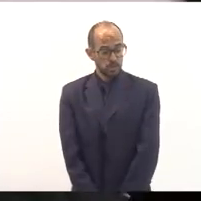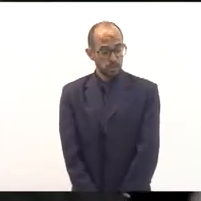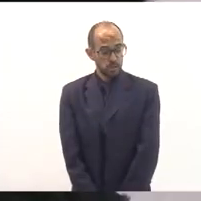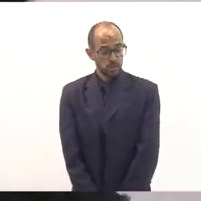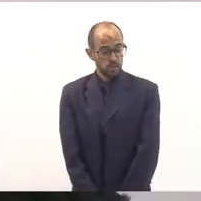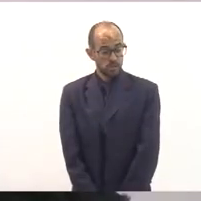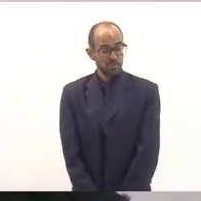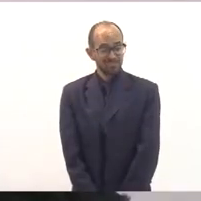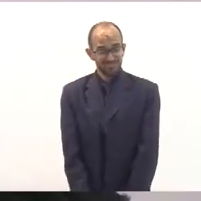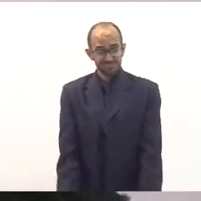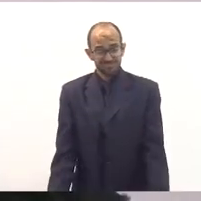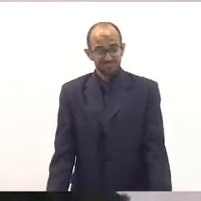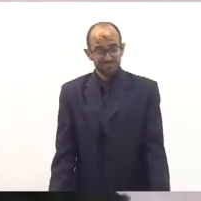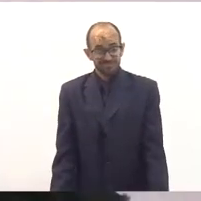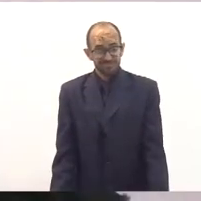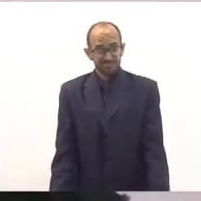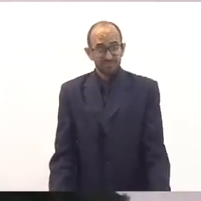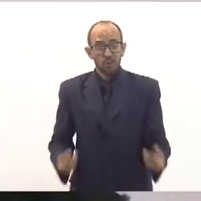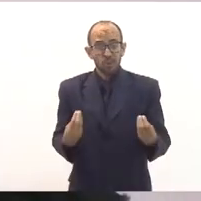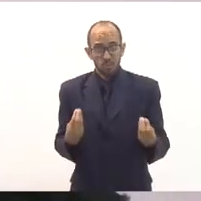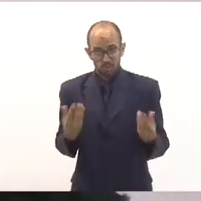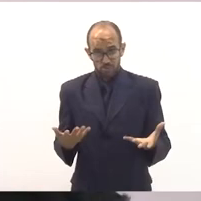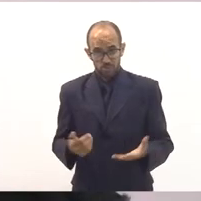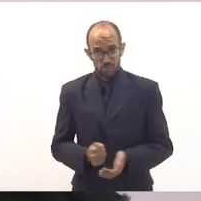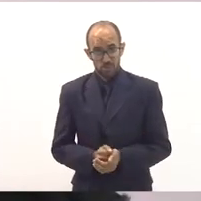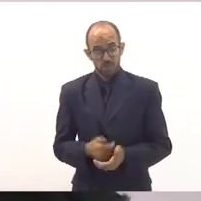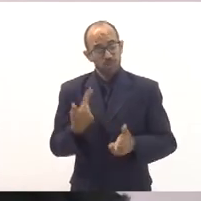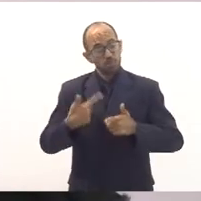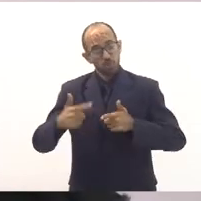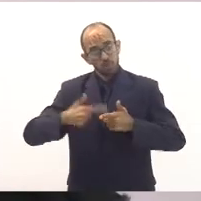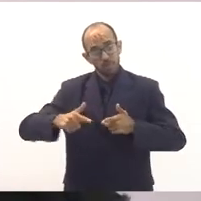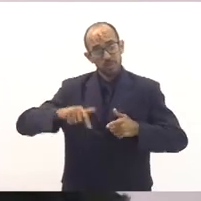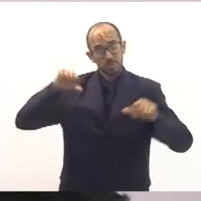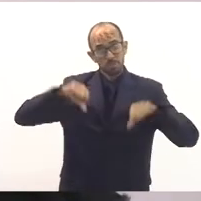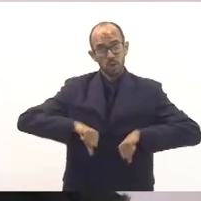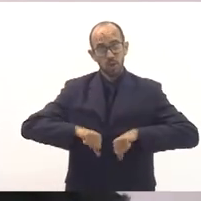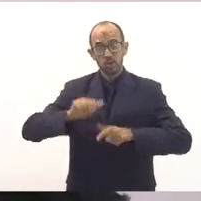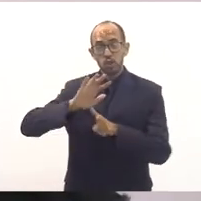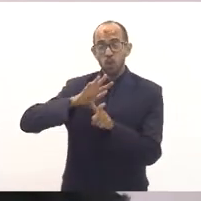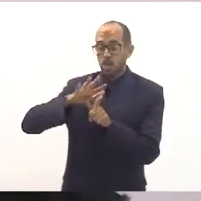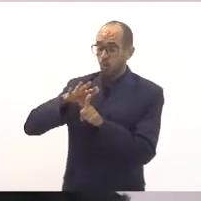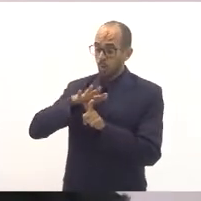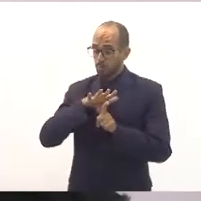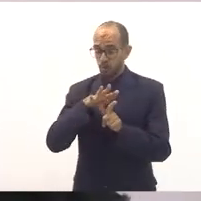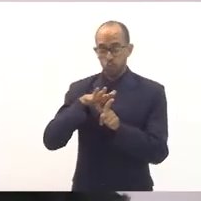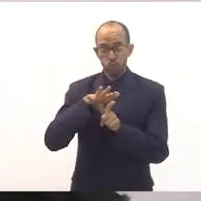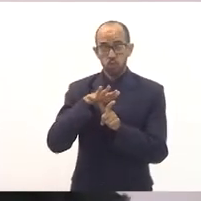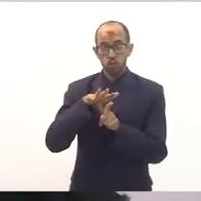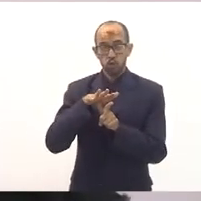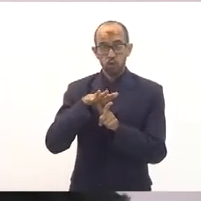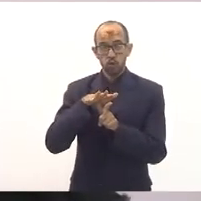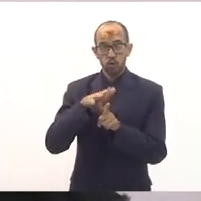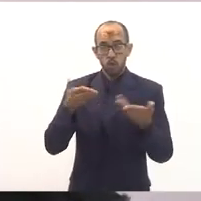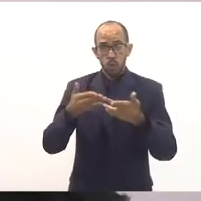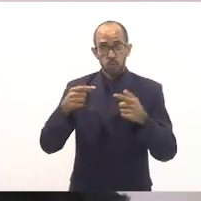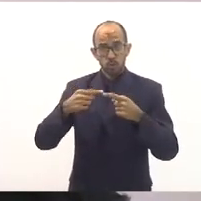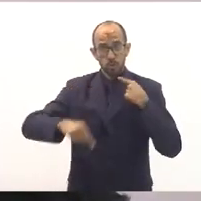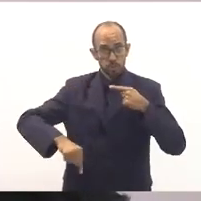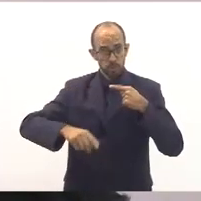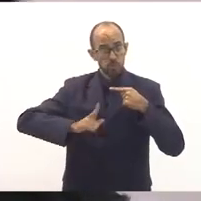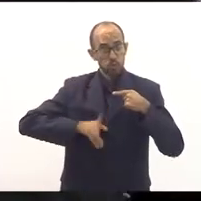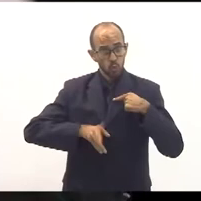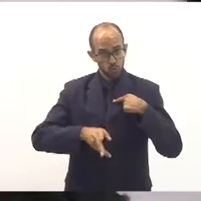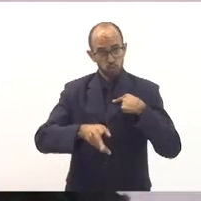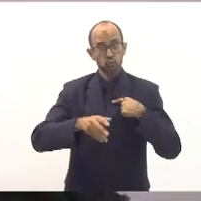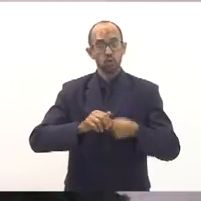Ah entendi então assim são questões muito maiores e o helicóptero que até o que hoje é proibido mas Eles